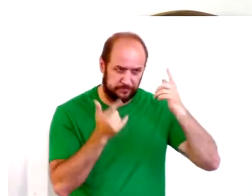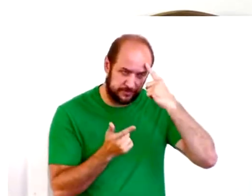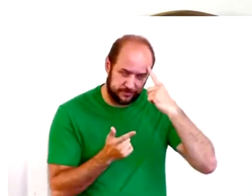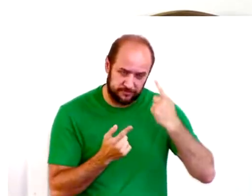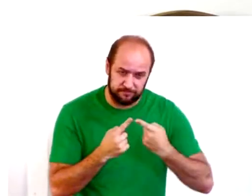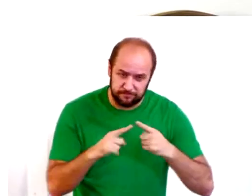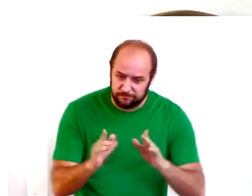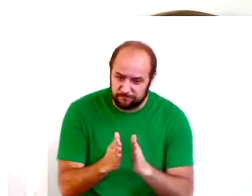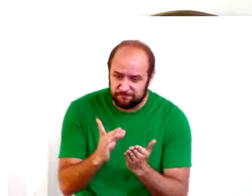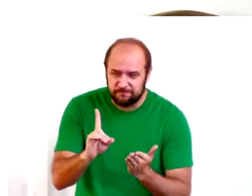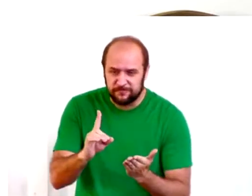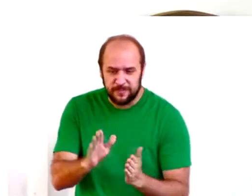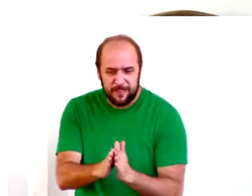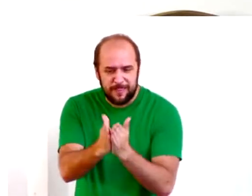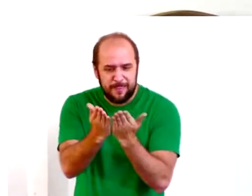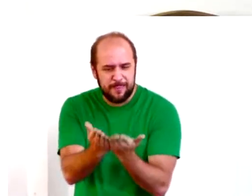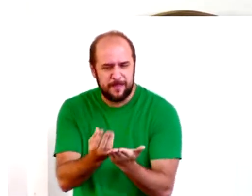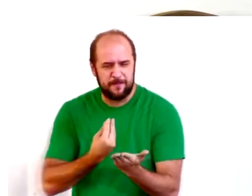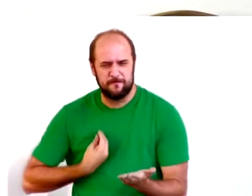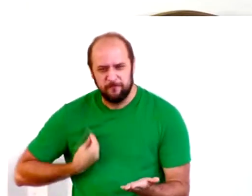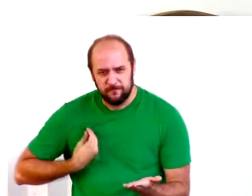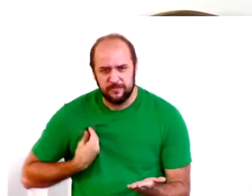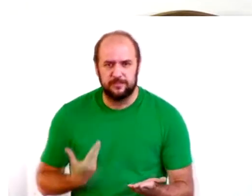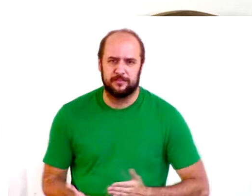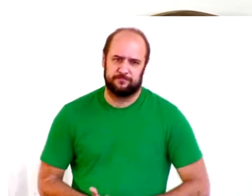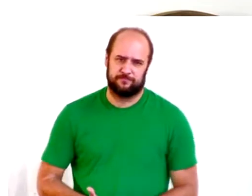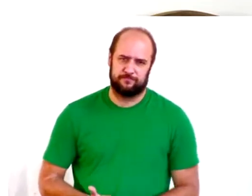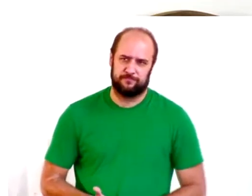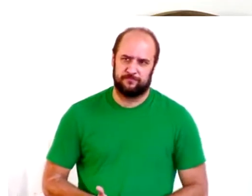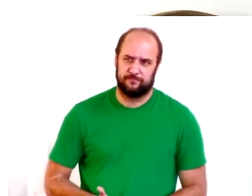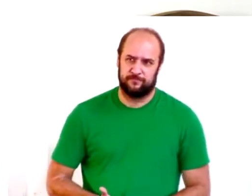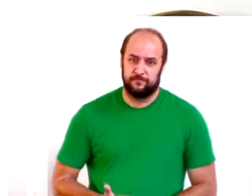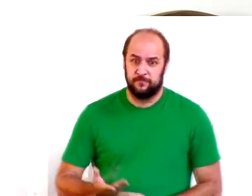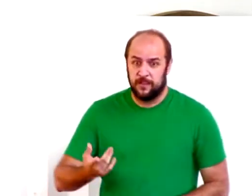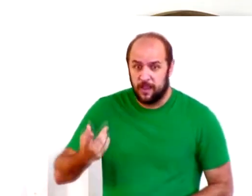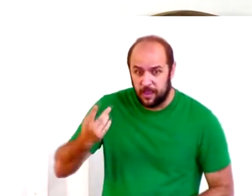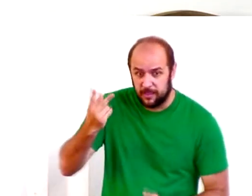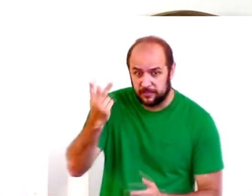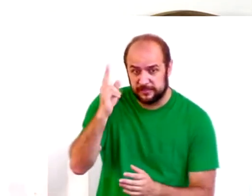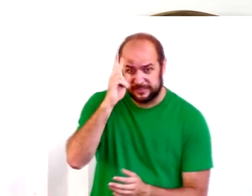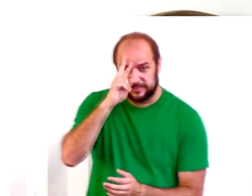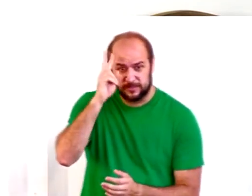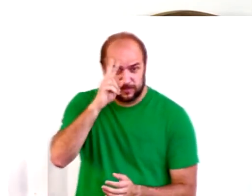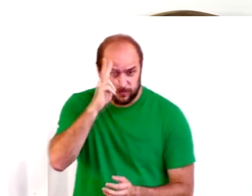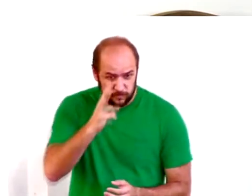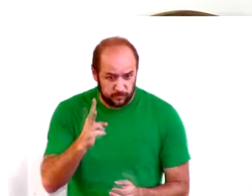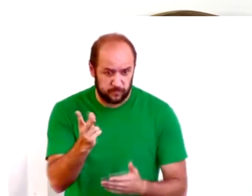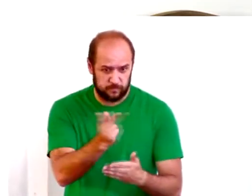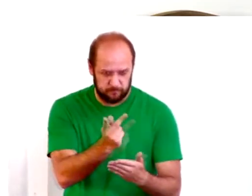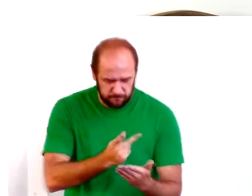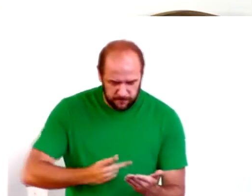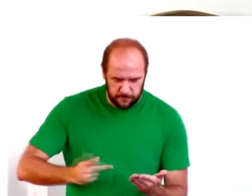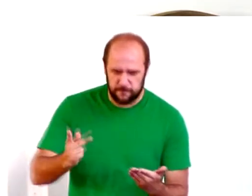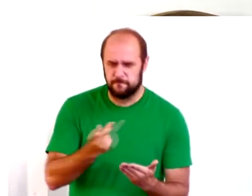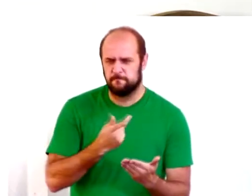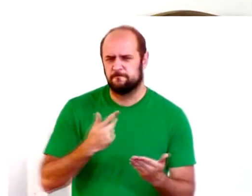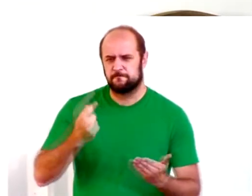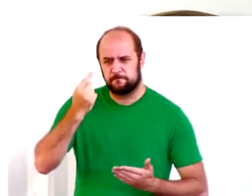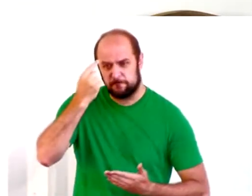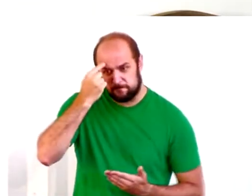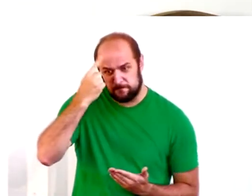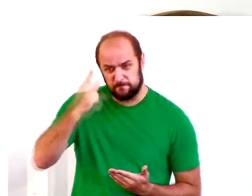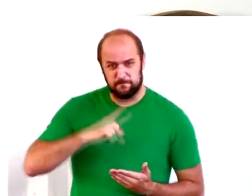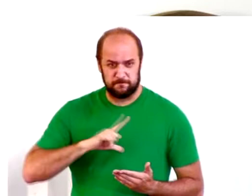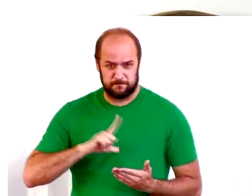é o livro da vida. Aliás, é da Bíblia que vem essa ilustração aqui, ou essa história, essa passagem